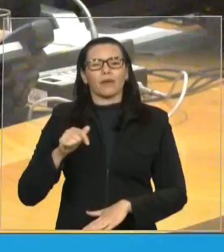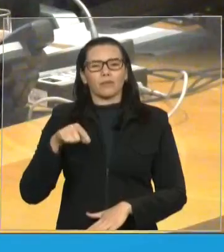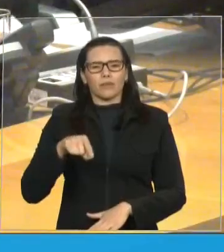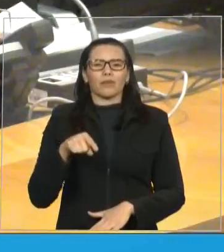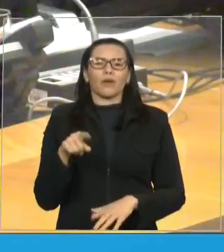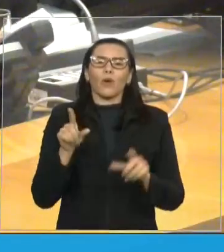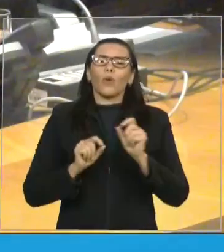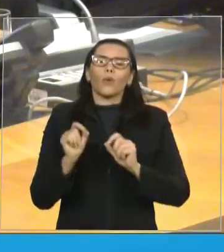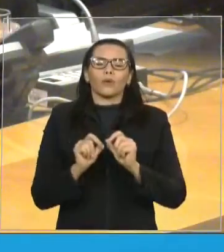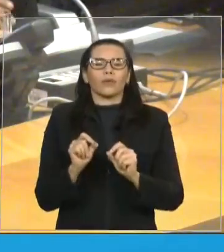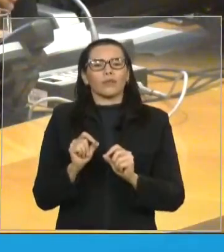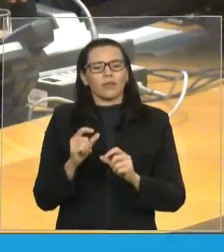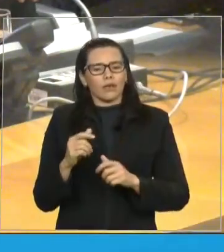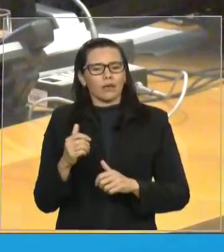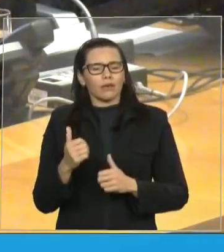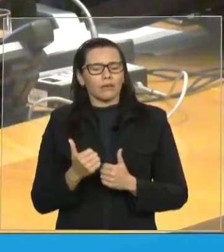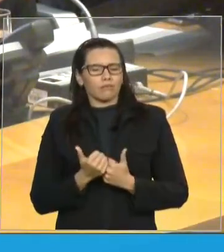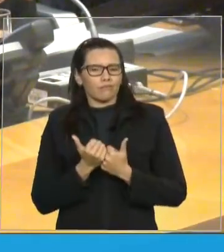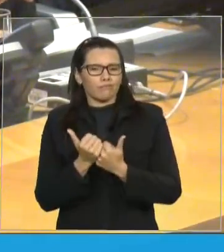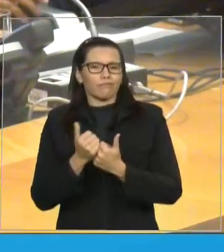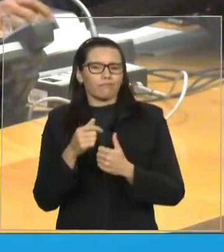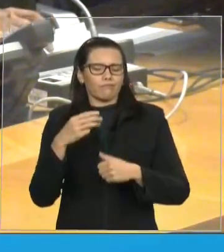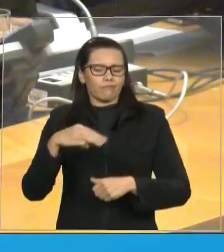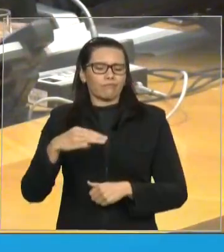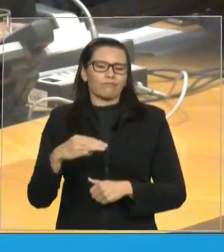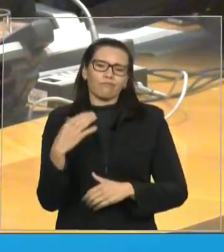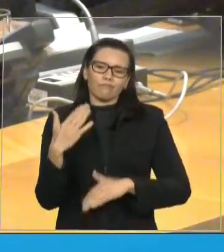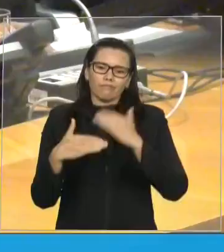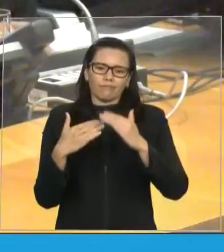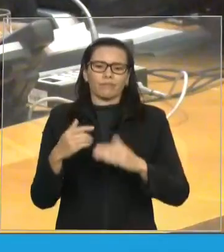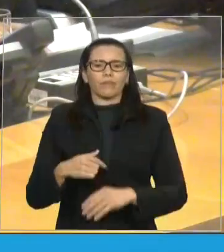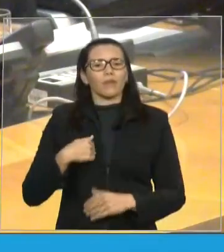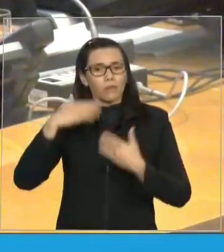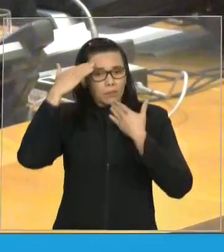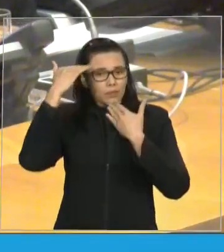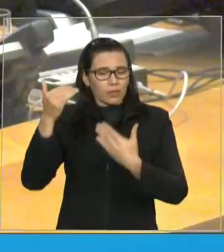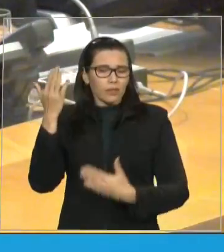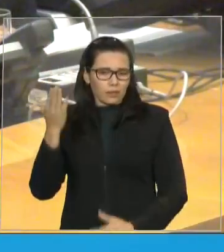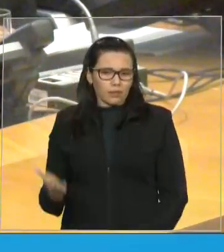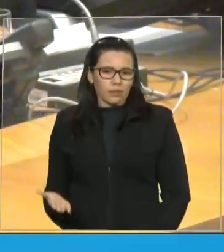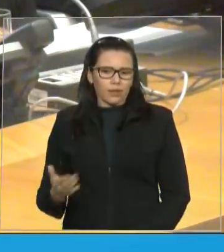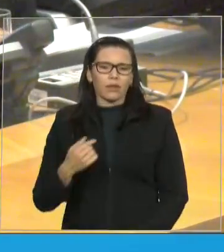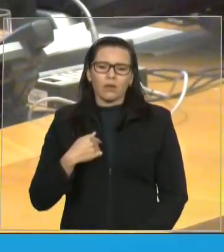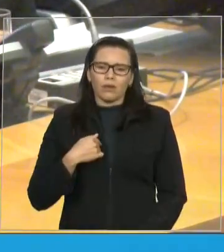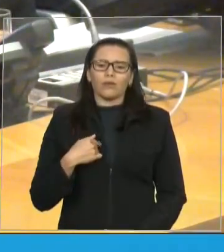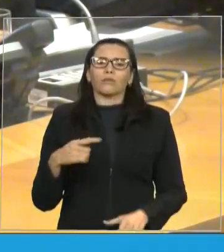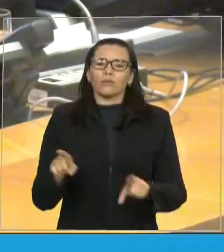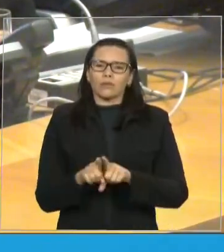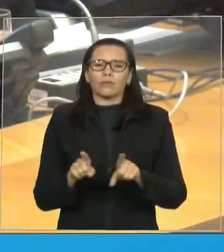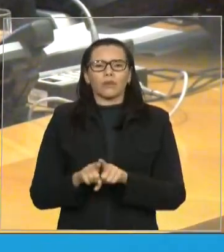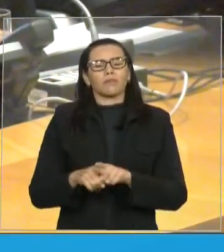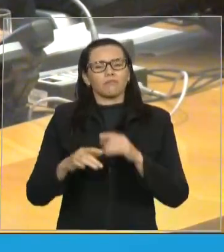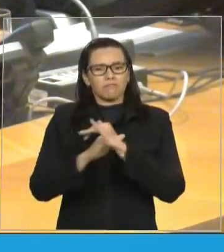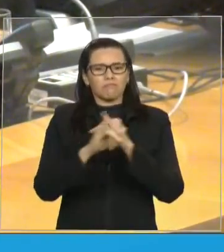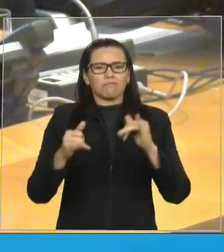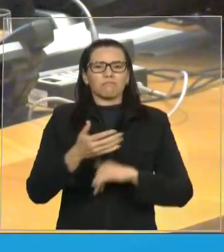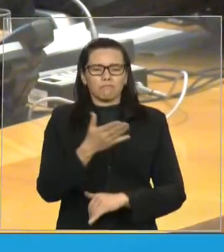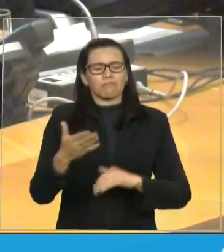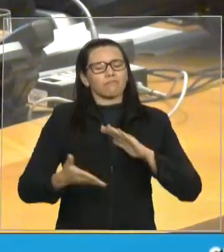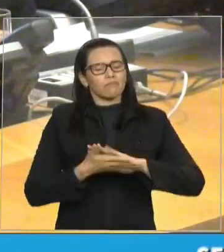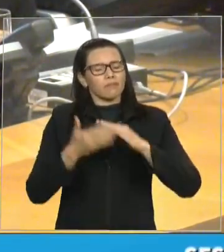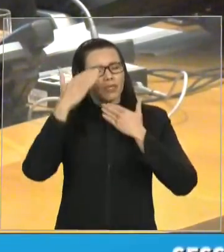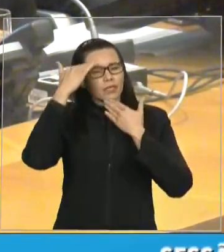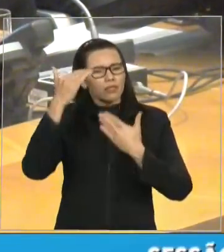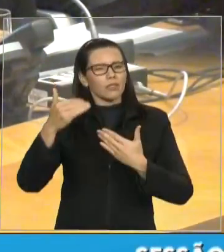pelas palavras, Coronel Augusta. Em seu nome, eu quero cumprimentar todas as autoridades militares que aqui